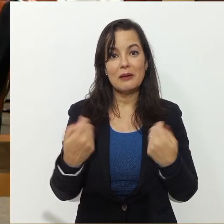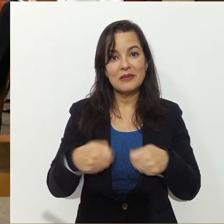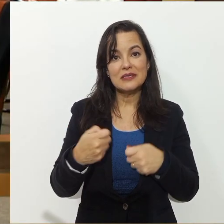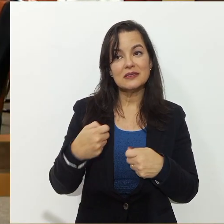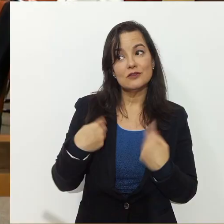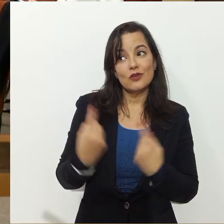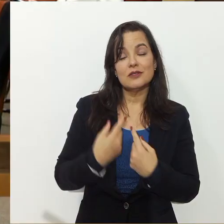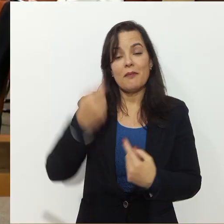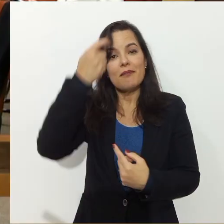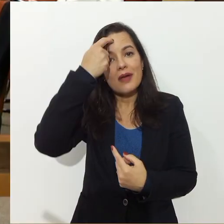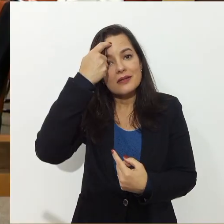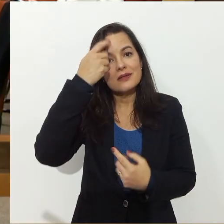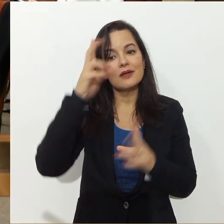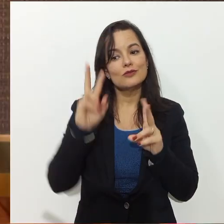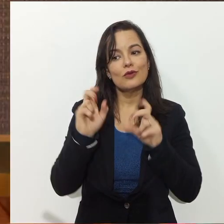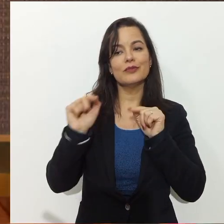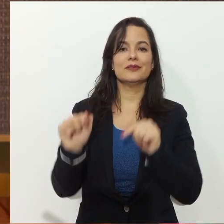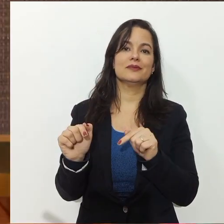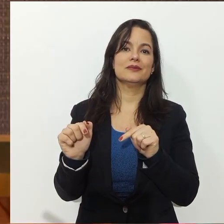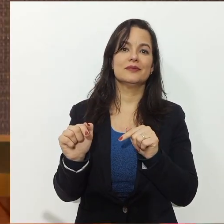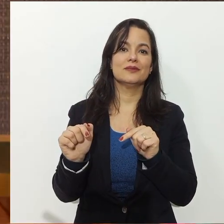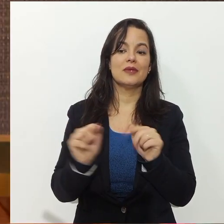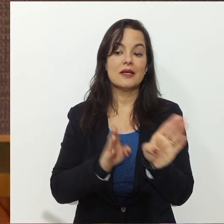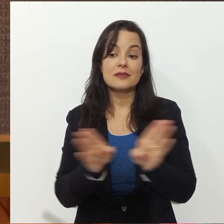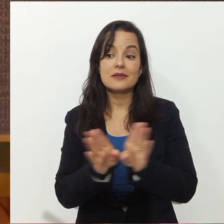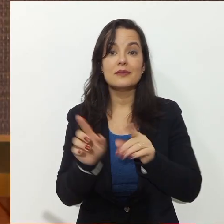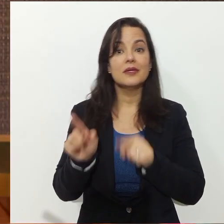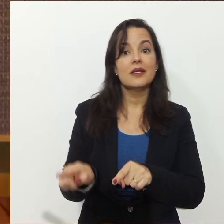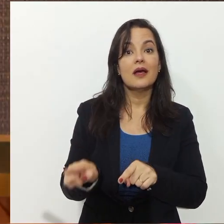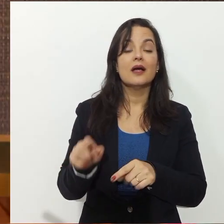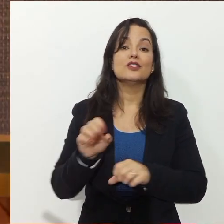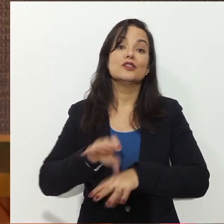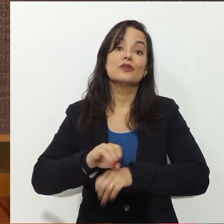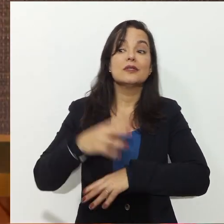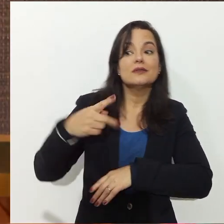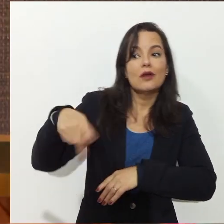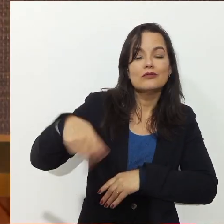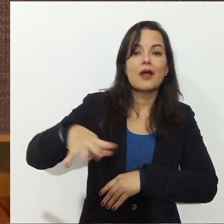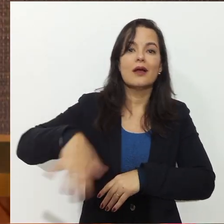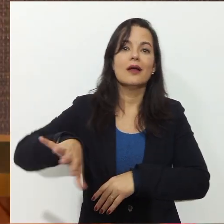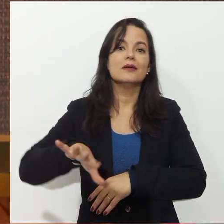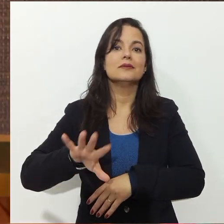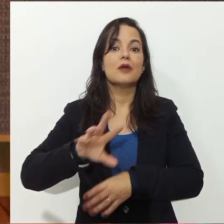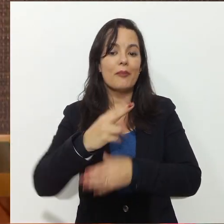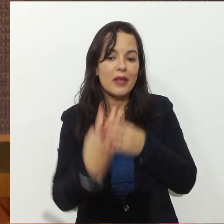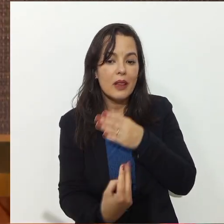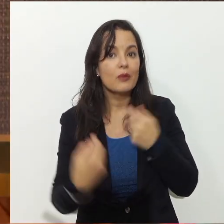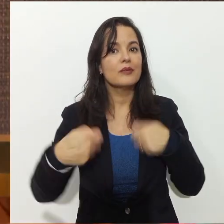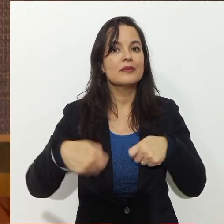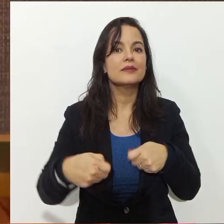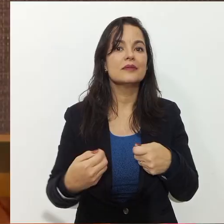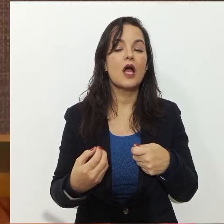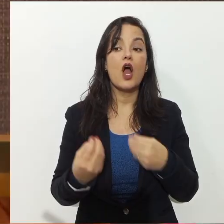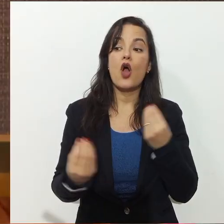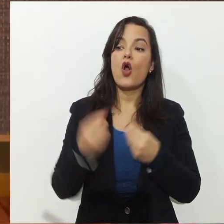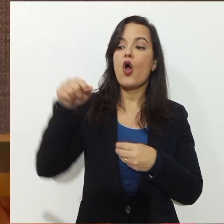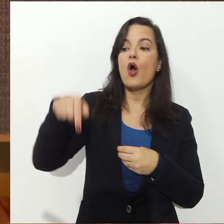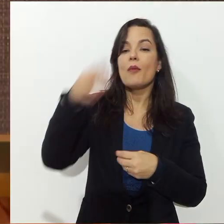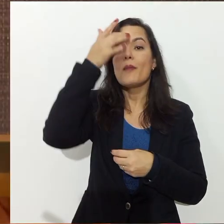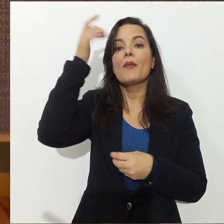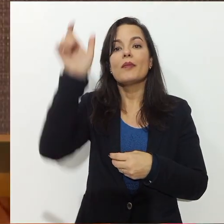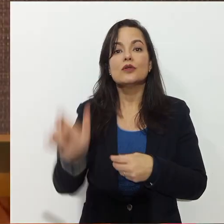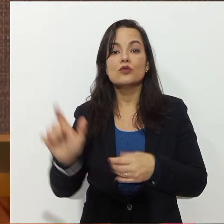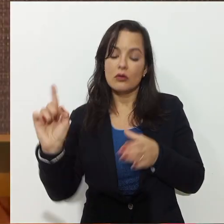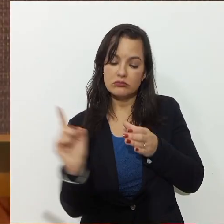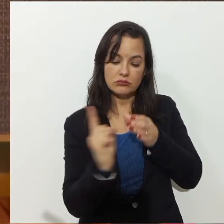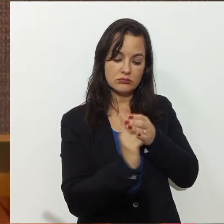acessibilidade, nessa educação bilíngue, né, em como essa pessoa está inserida, se realmente ela está sendo